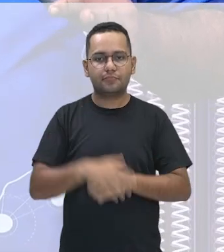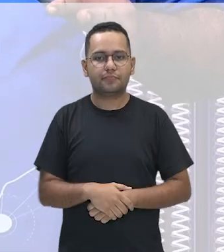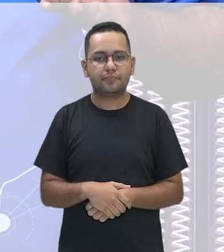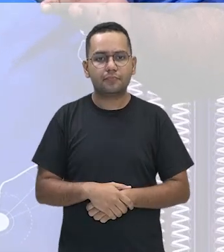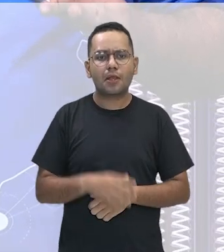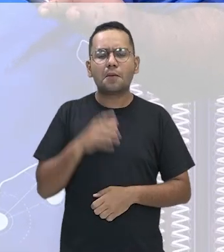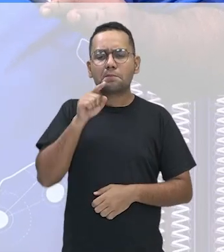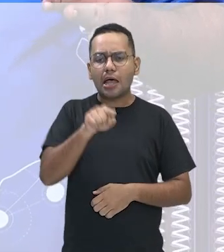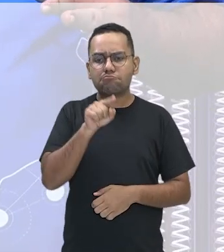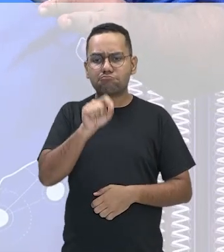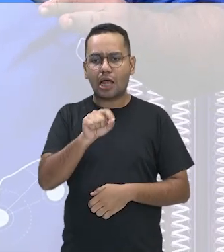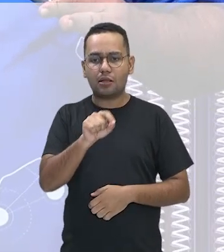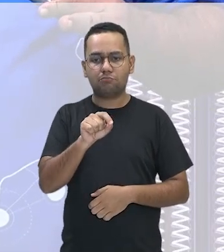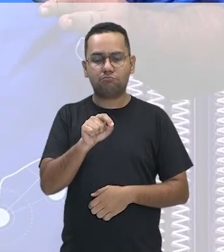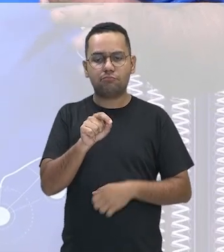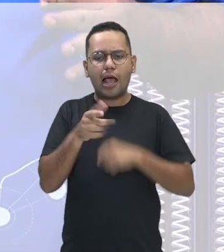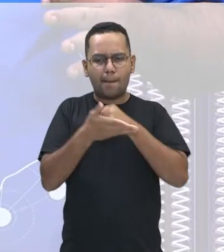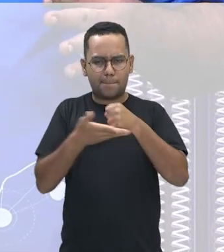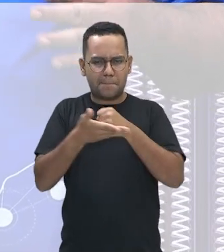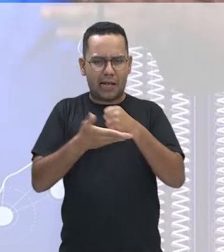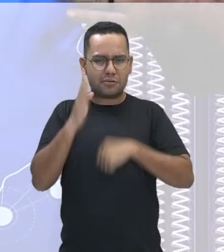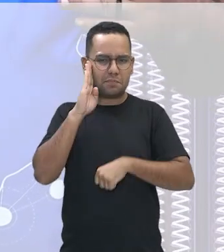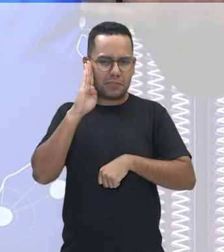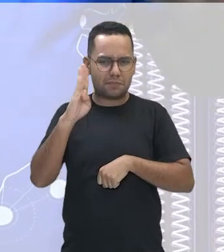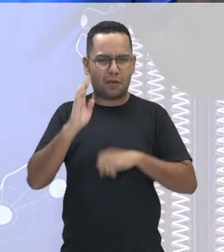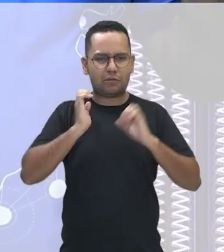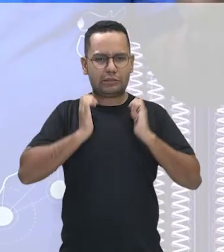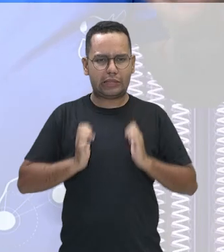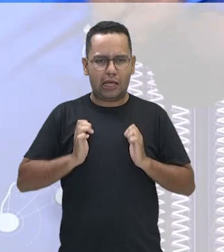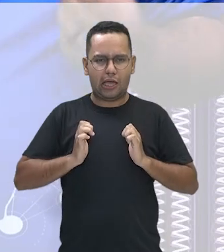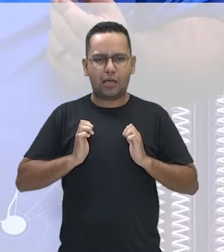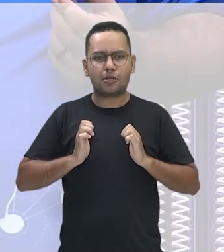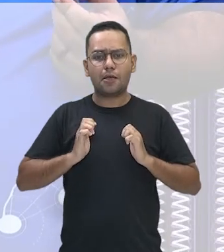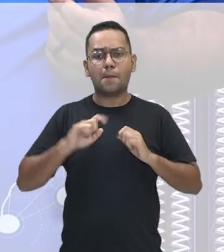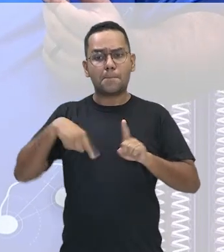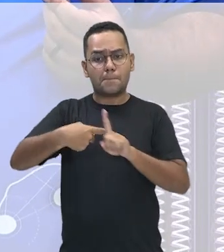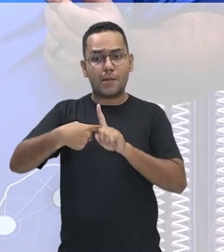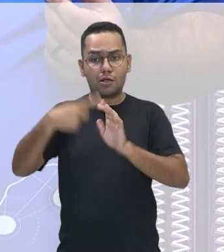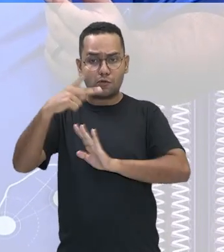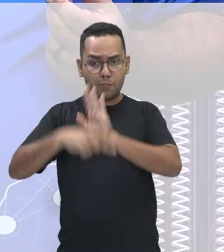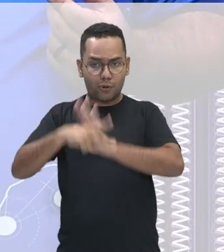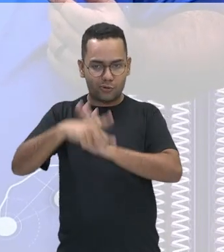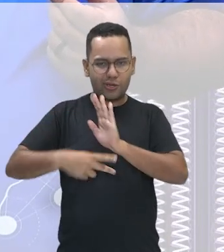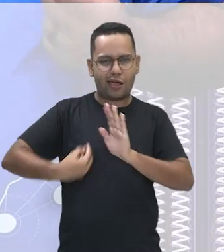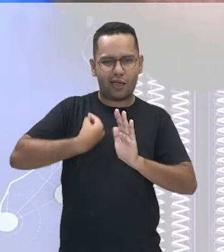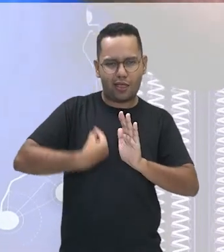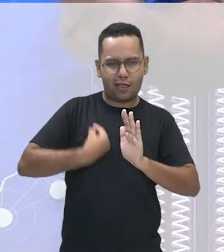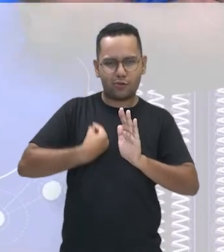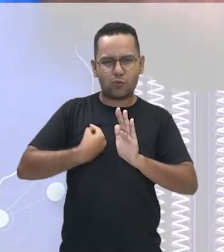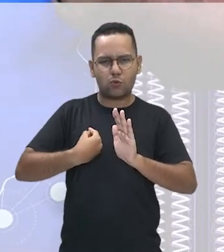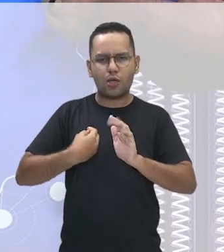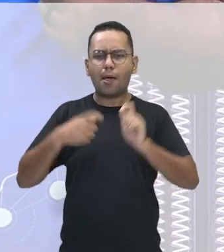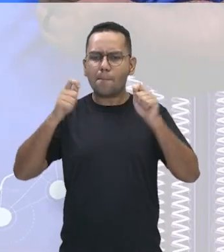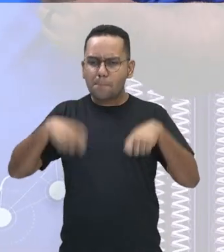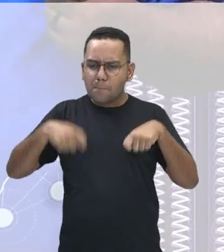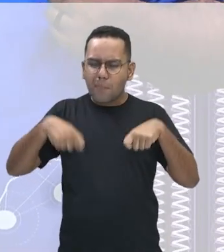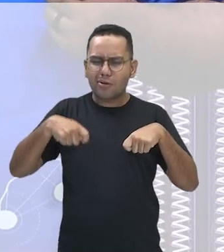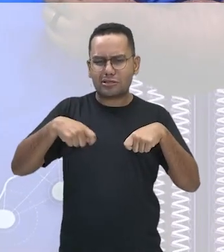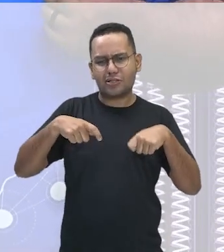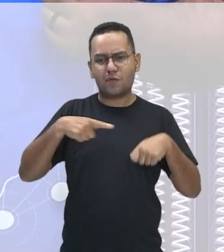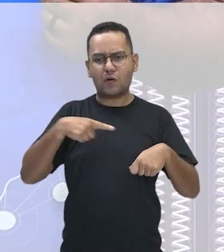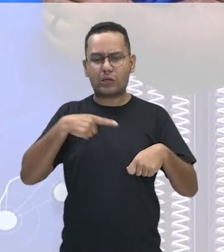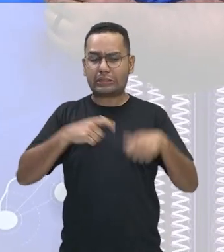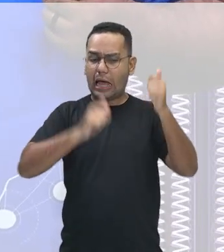fundamentação ética de um projeto de vida é crucial porque ela nos guia em relação ao que é certo e errado. E eu quero te